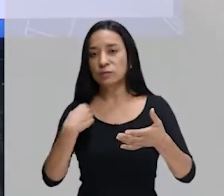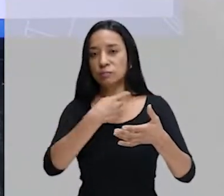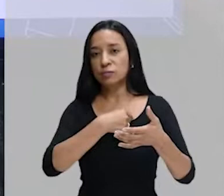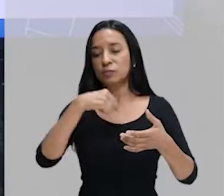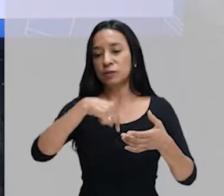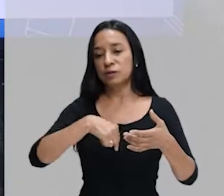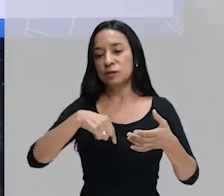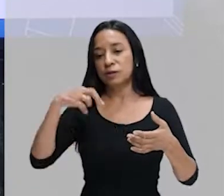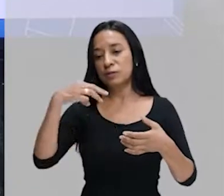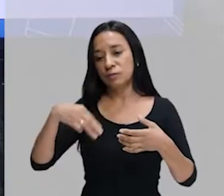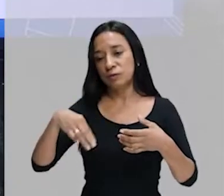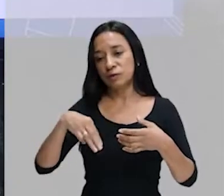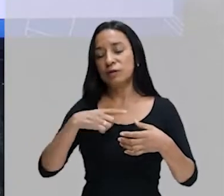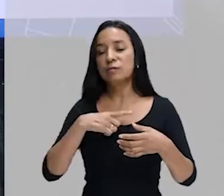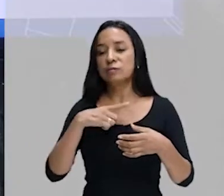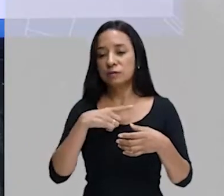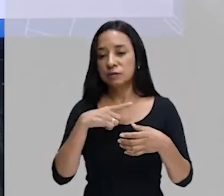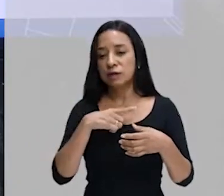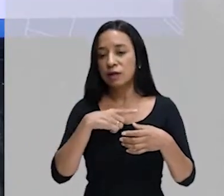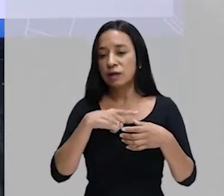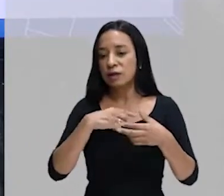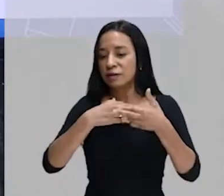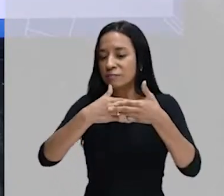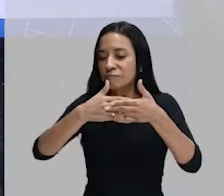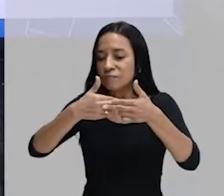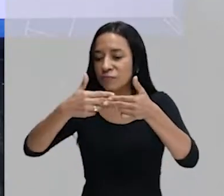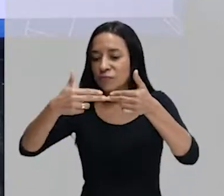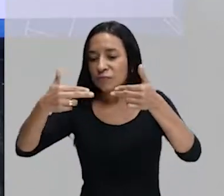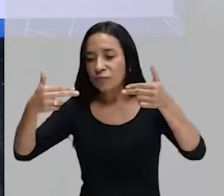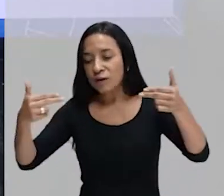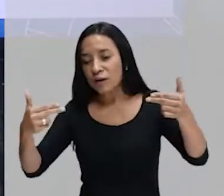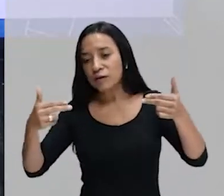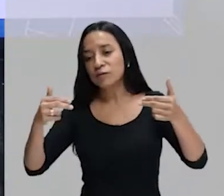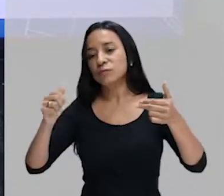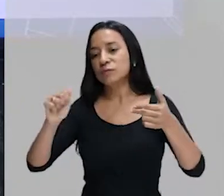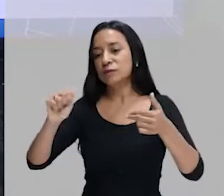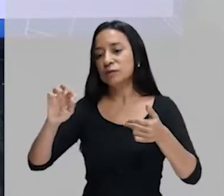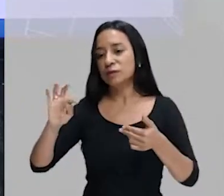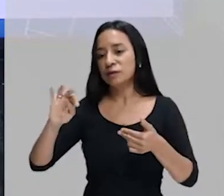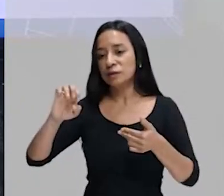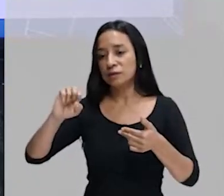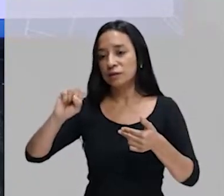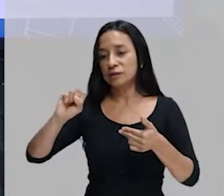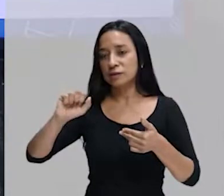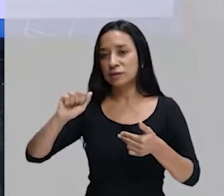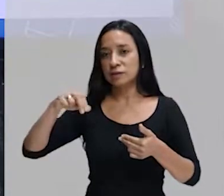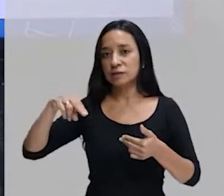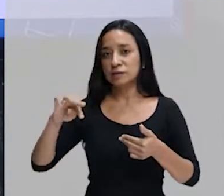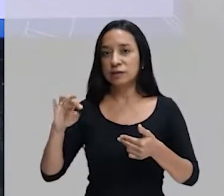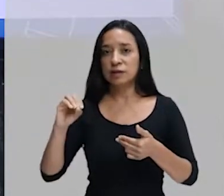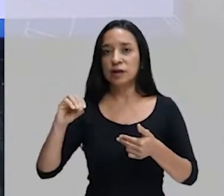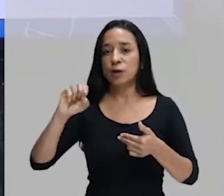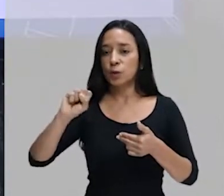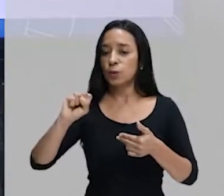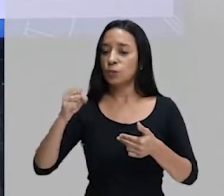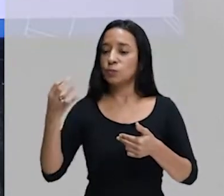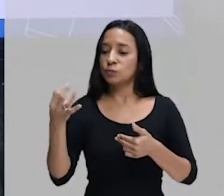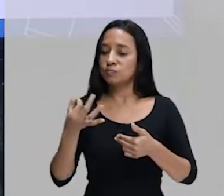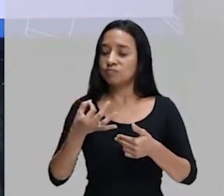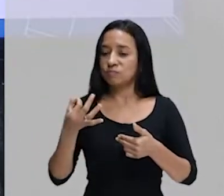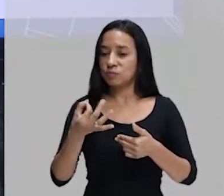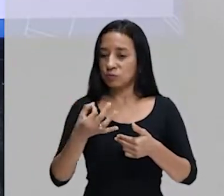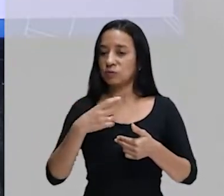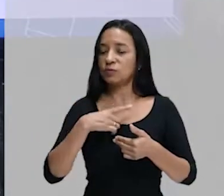no Maranhão temos uma infinidade de artesanato, né, de primeira qualidade, e que a gente